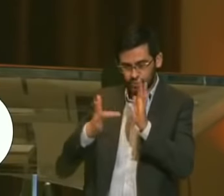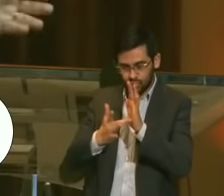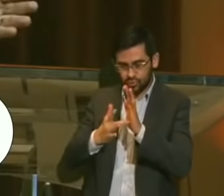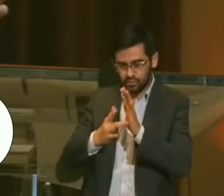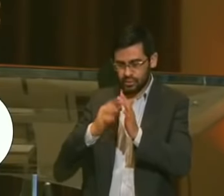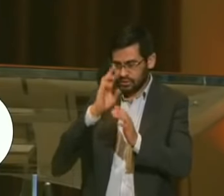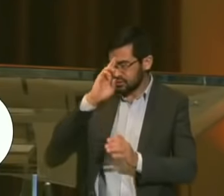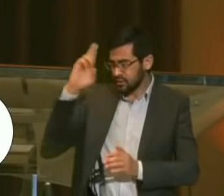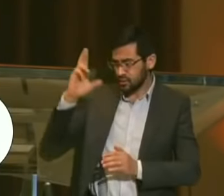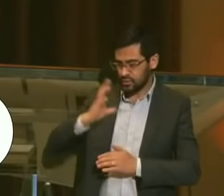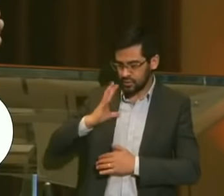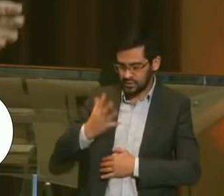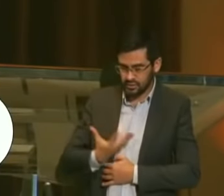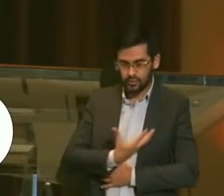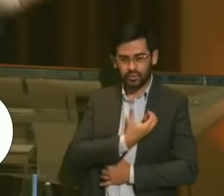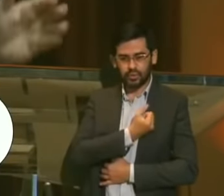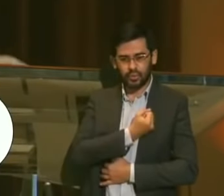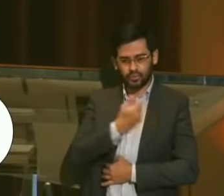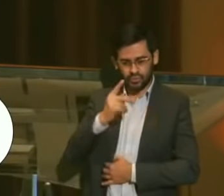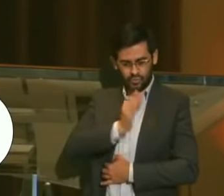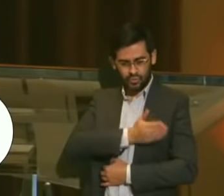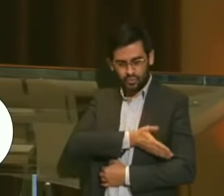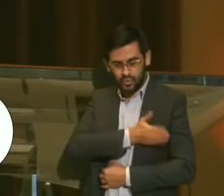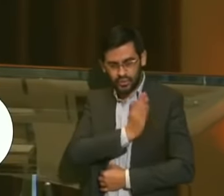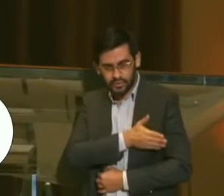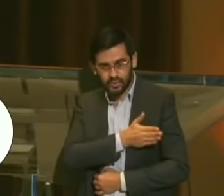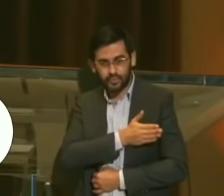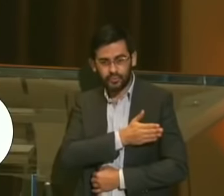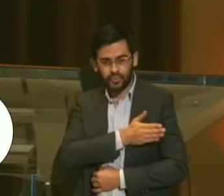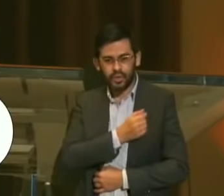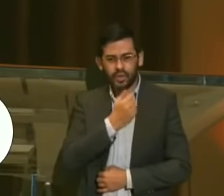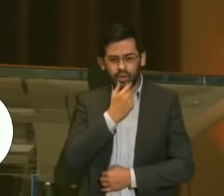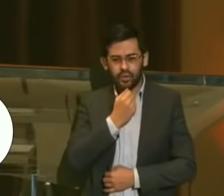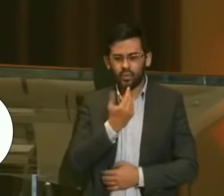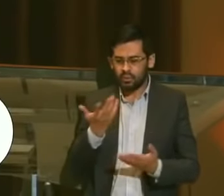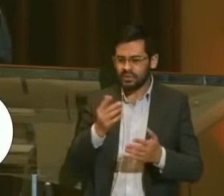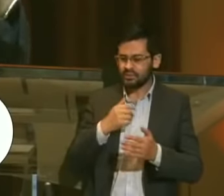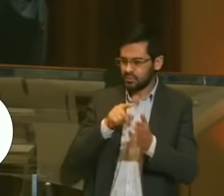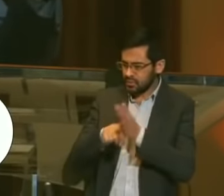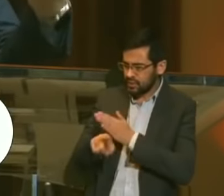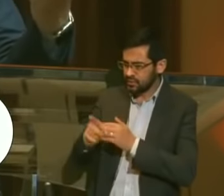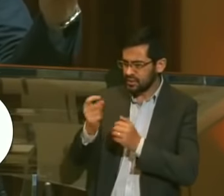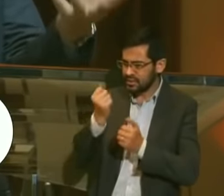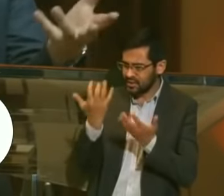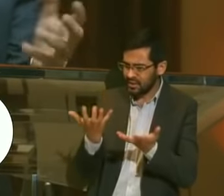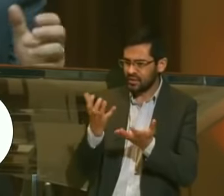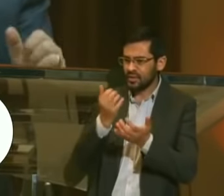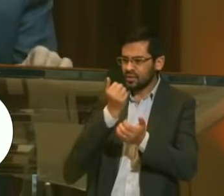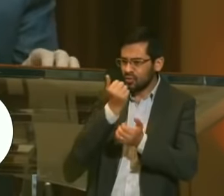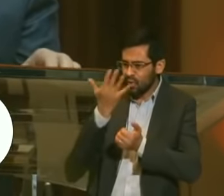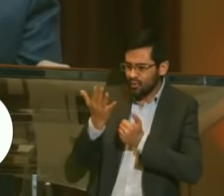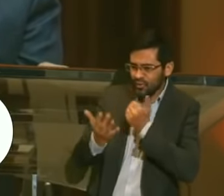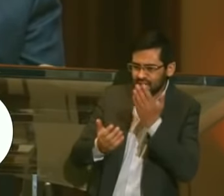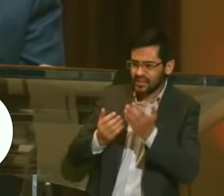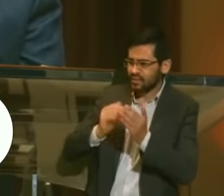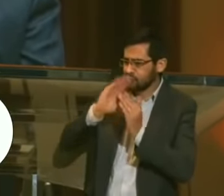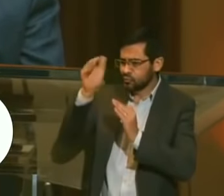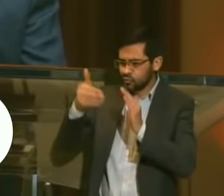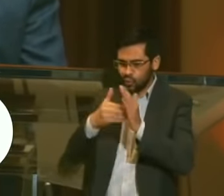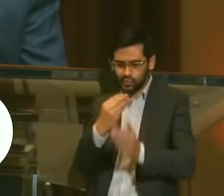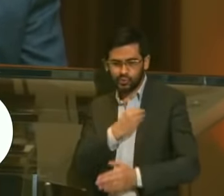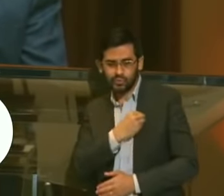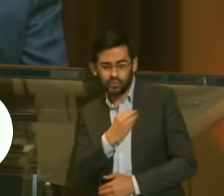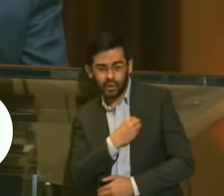como Senhor do seu coração, como seu Salvador, e o senhor gostaria de confessar a ele os seus